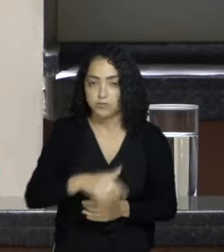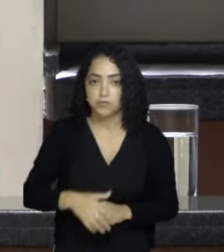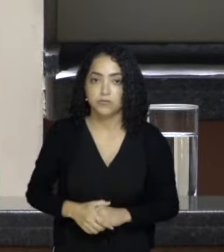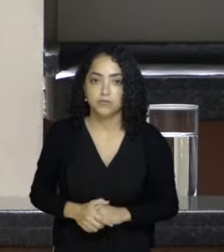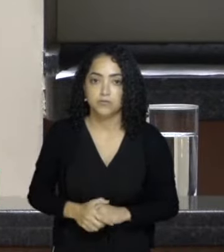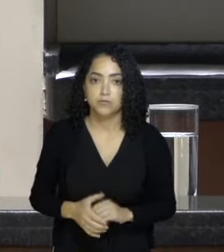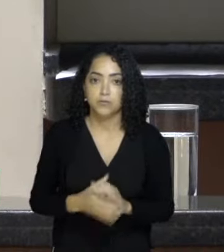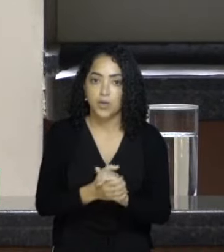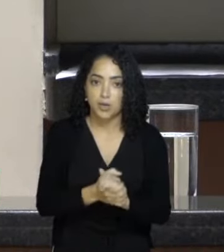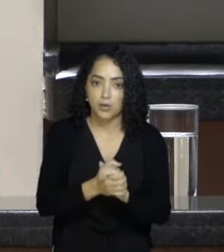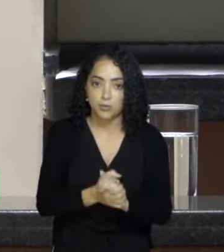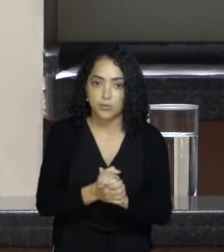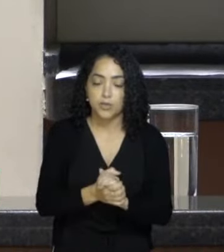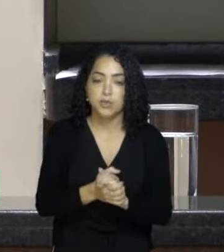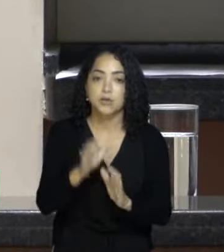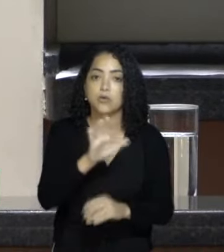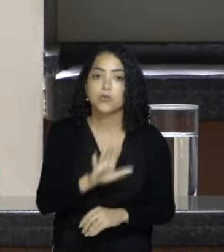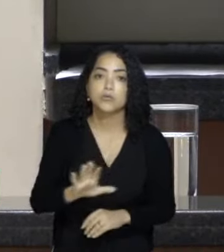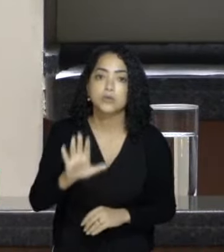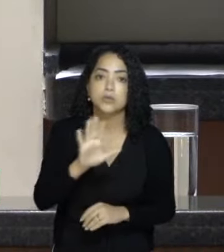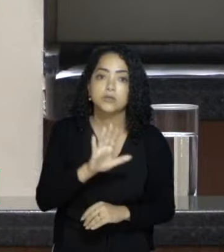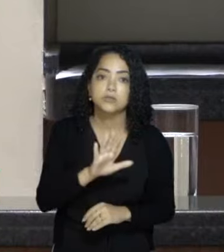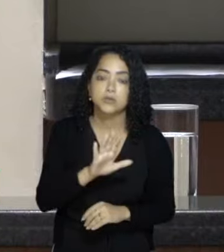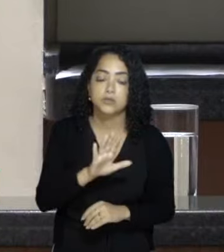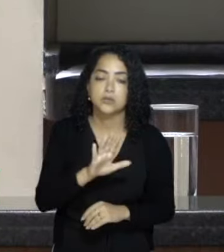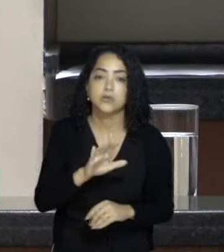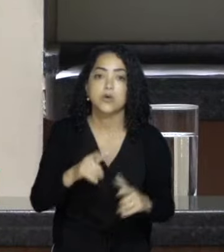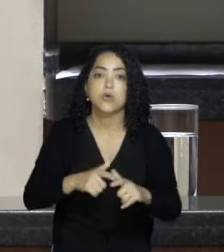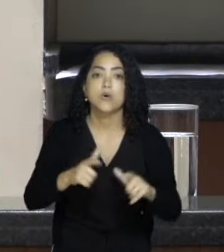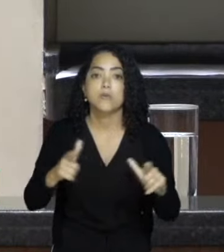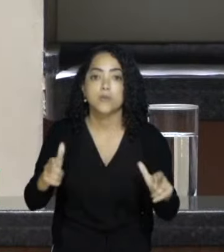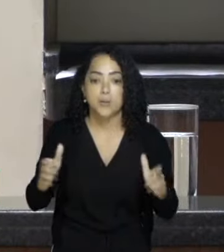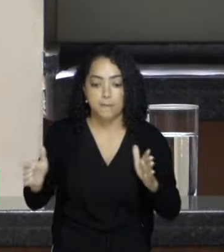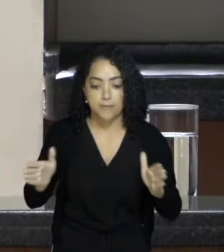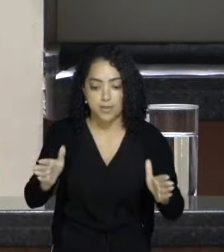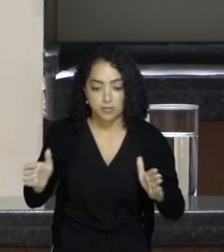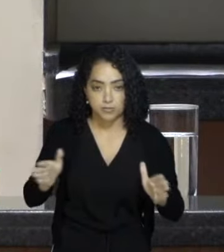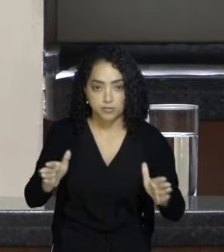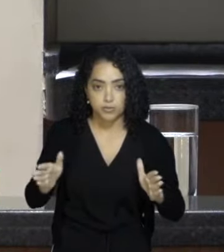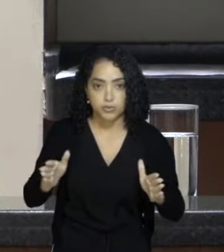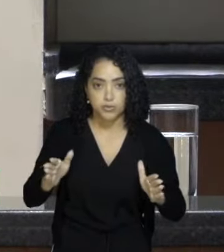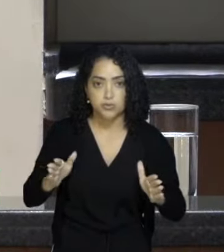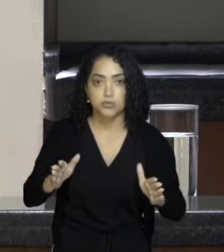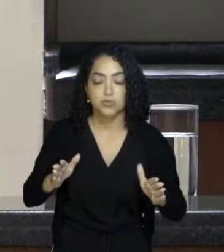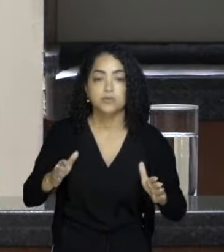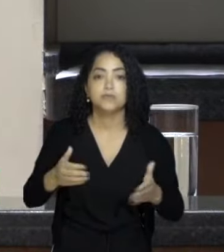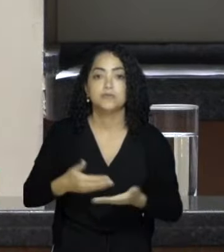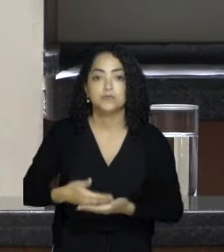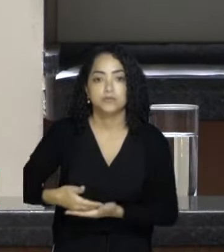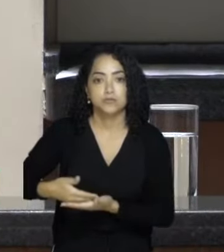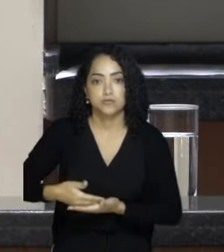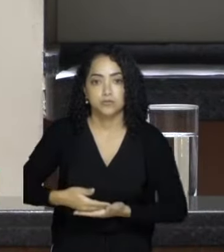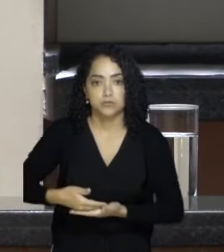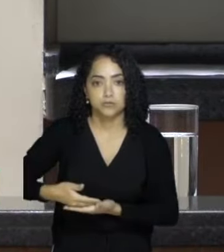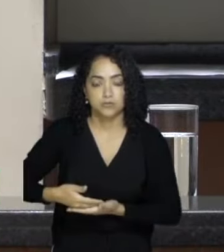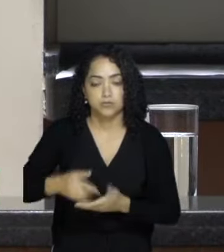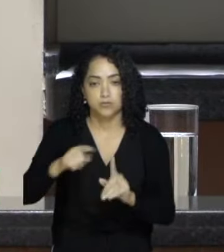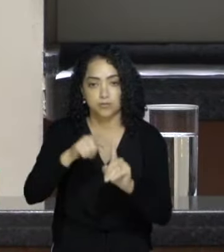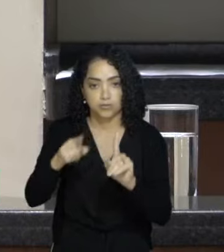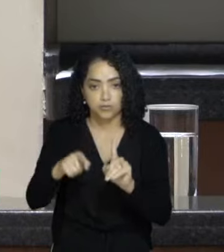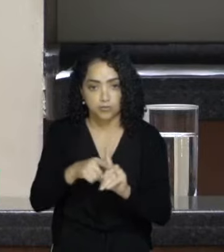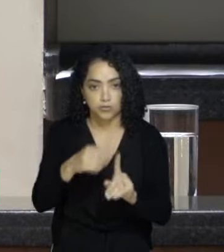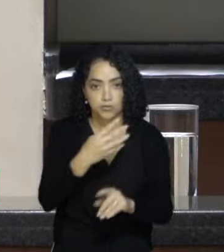apelo ao Congresso Nacional para que amplie o período da licença maternidade dos agricultores de 4 para 6 meses, em